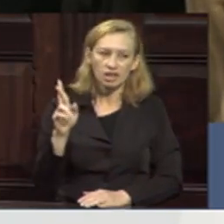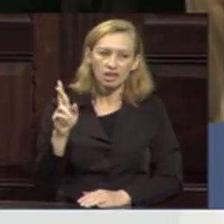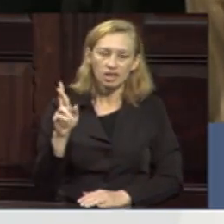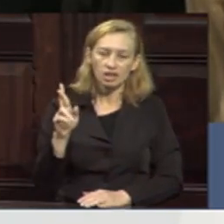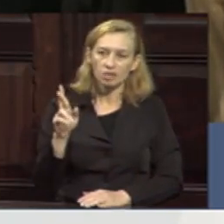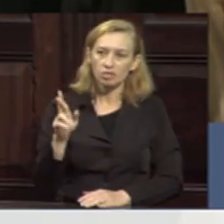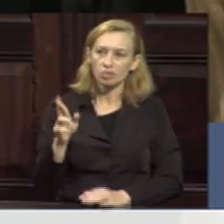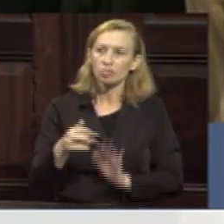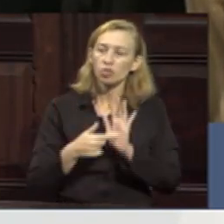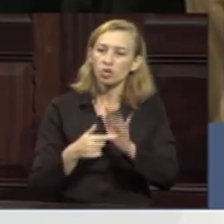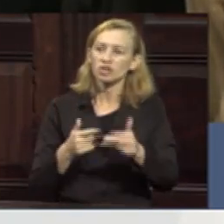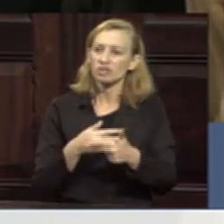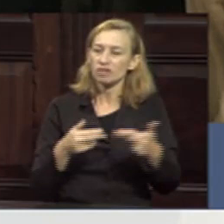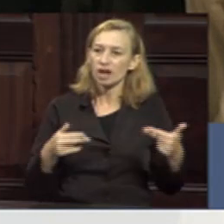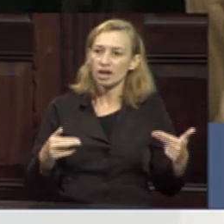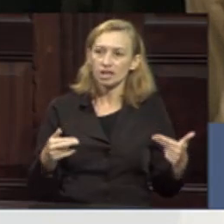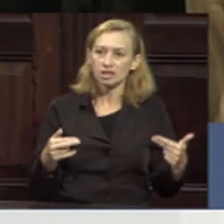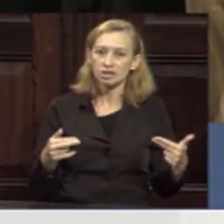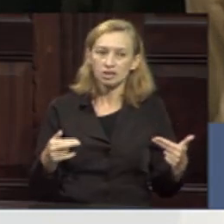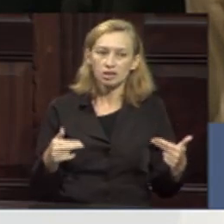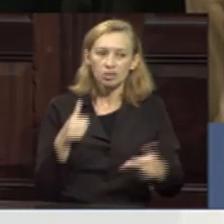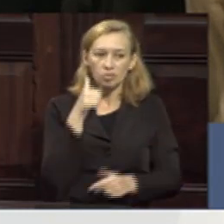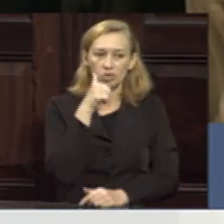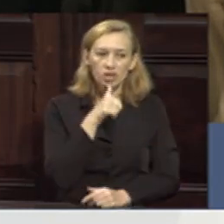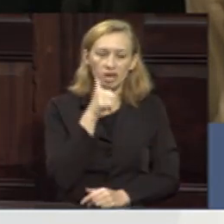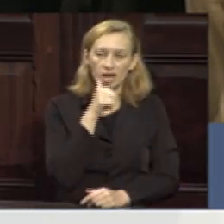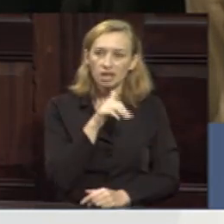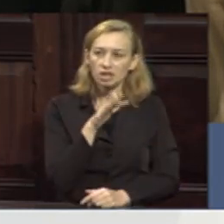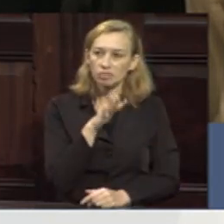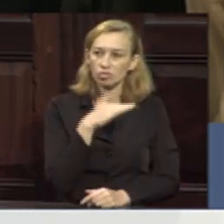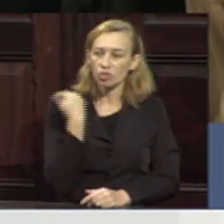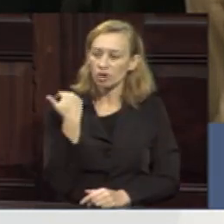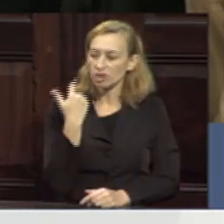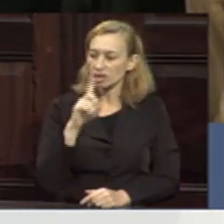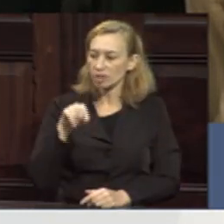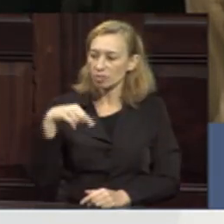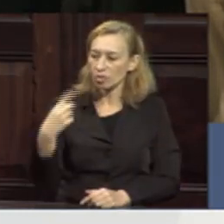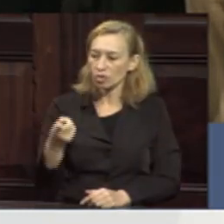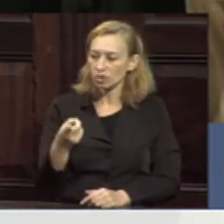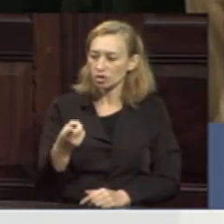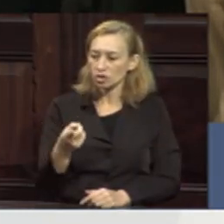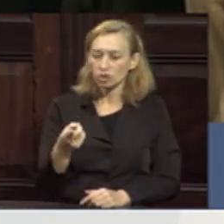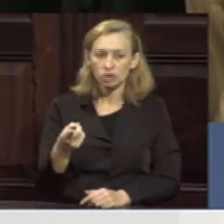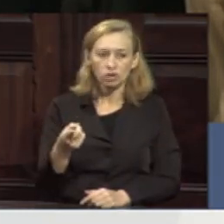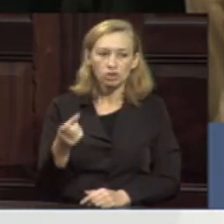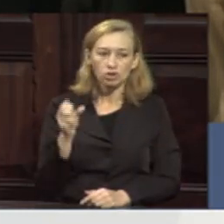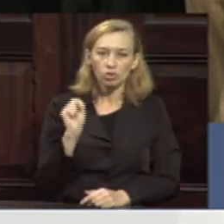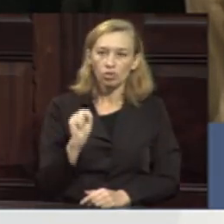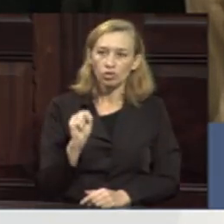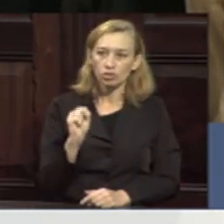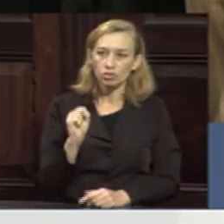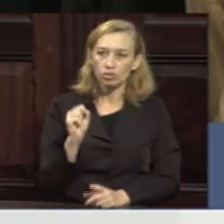assassinadas depois do 8 de março.